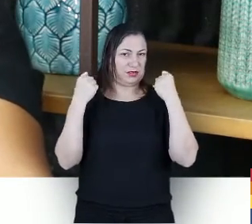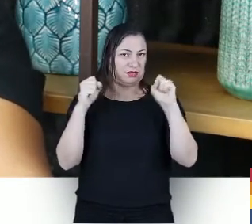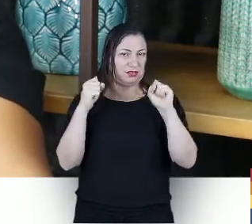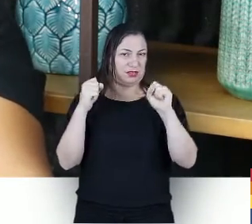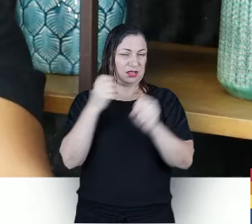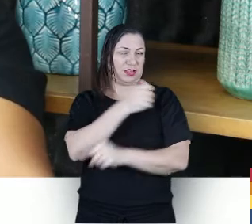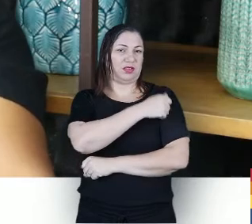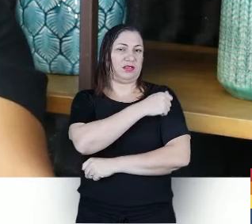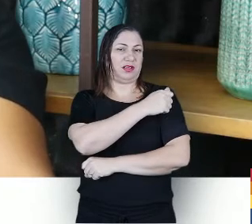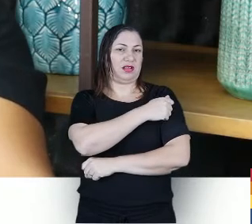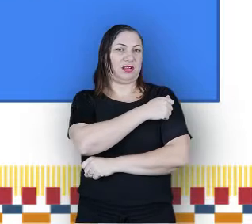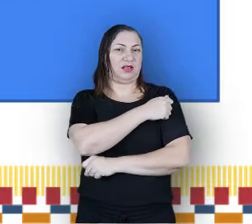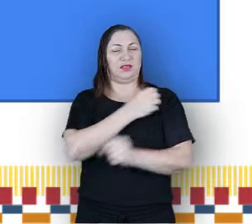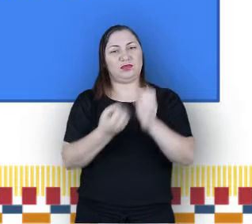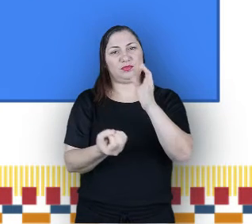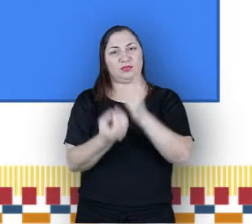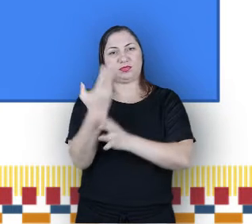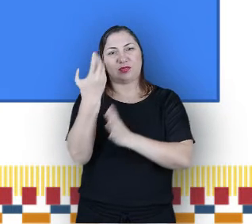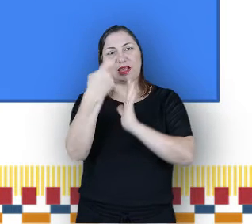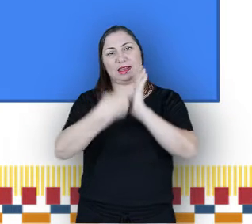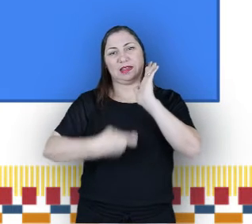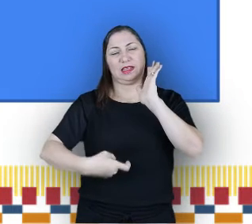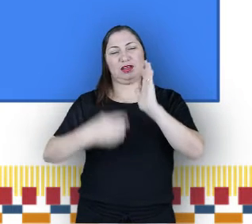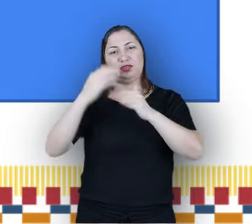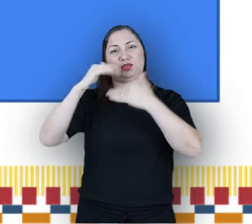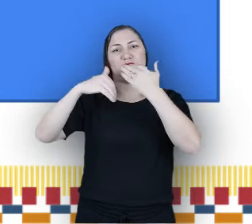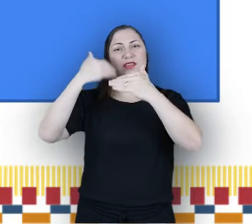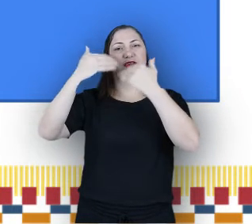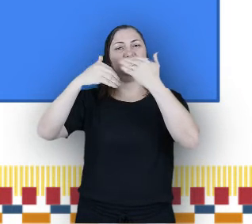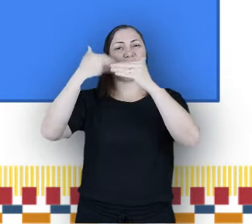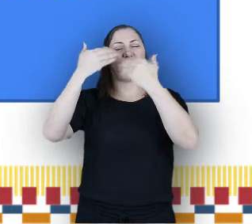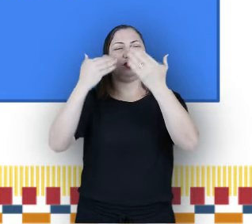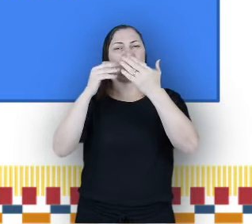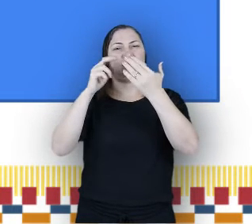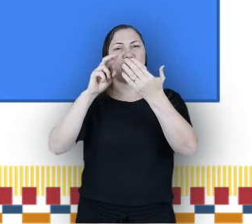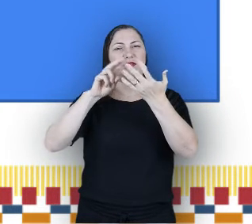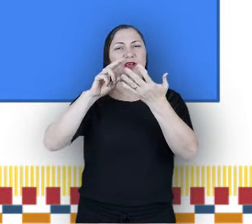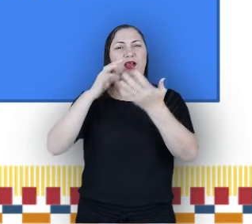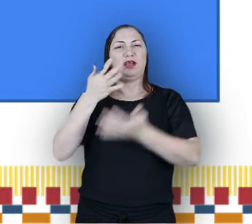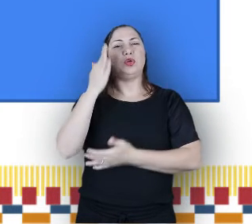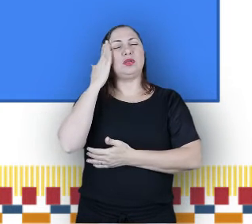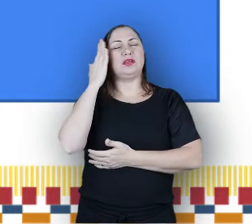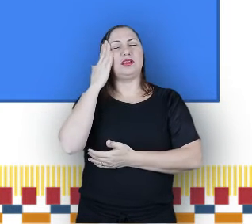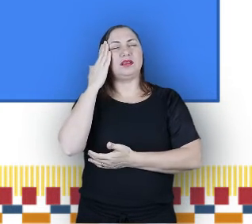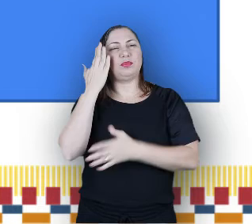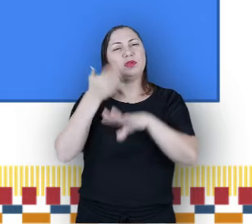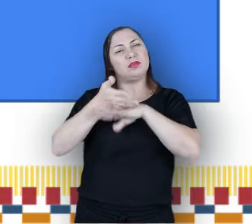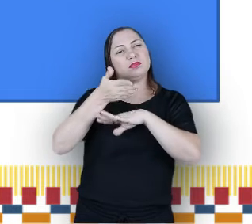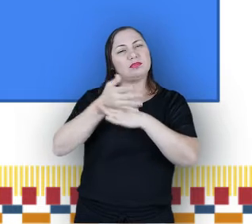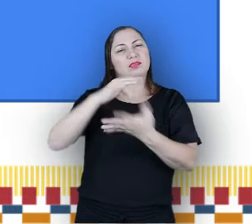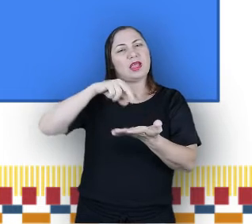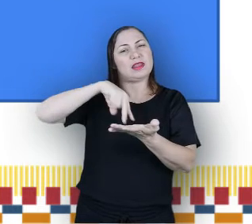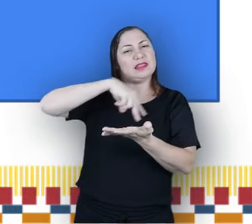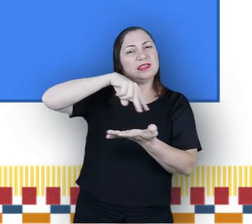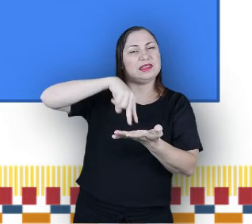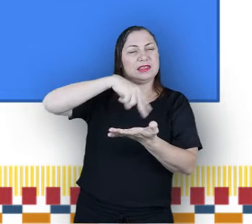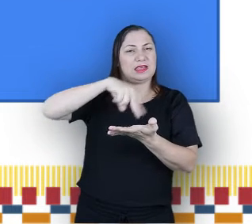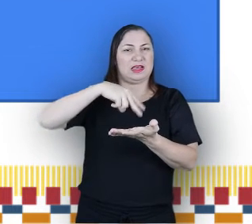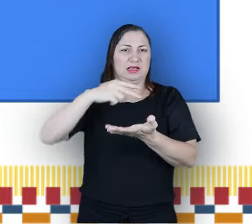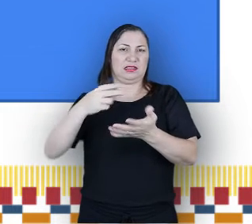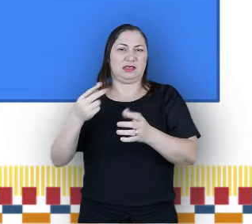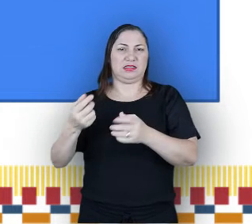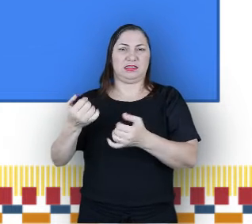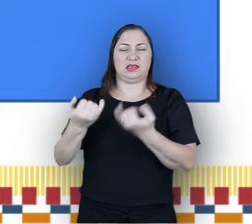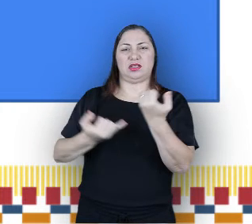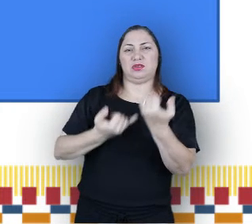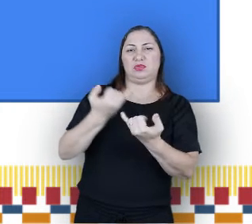citação da Ladeira e Darido, né, que diz: é nas aulas de educação física que os estudantes darão início à produção de